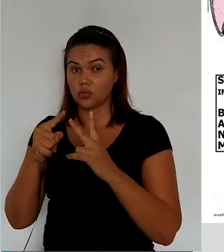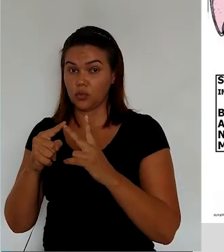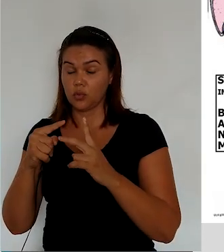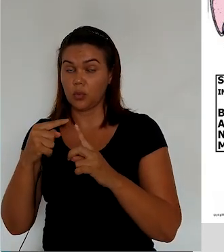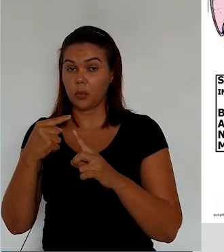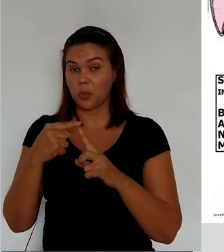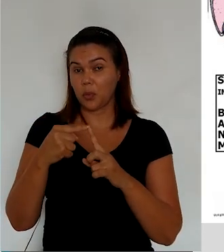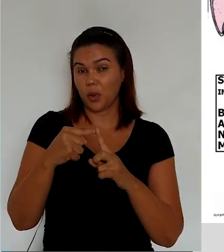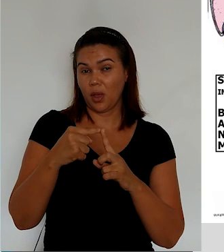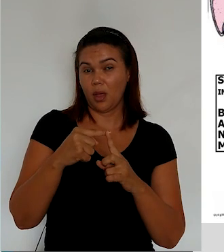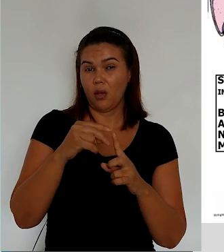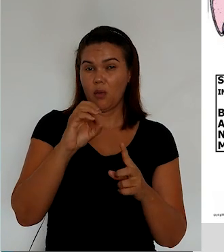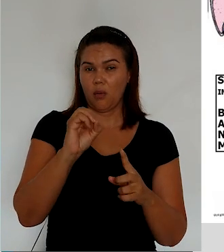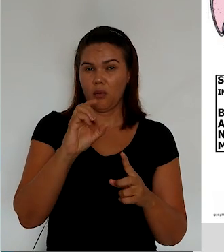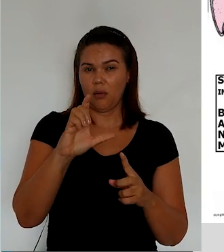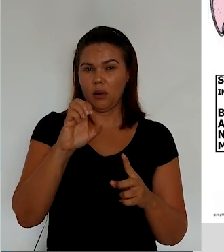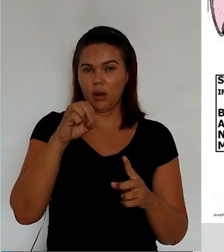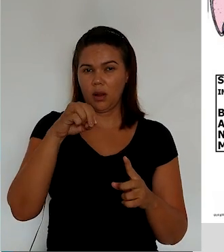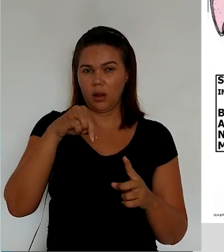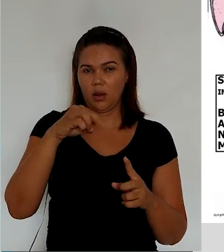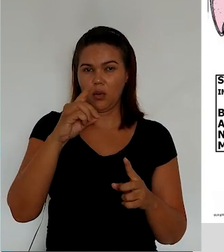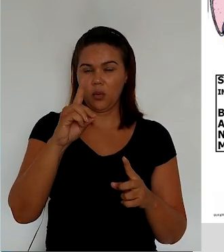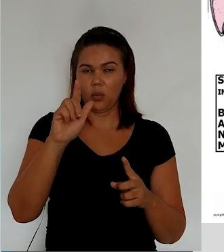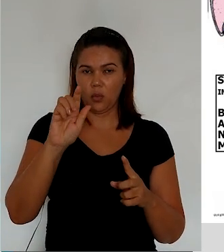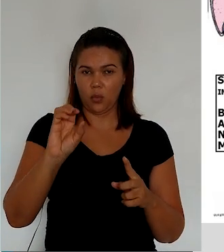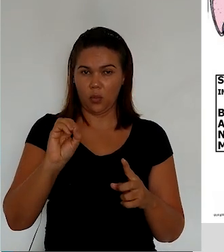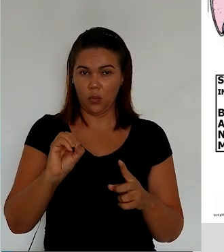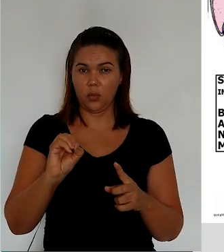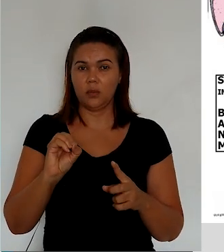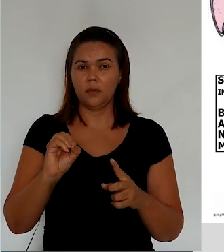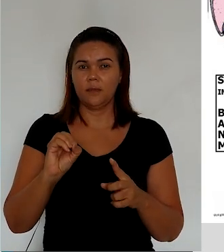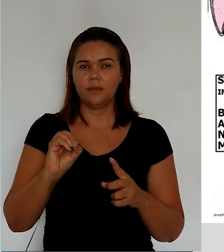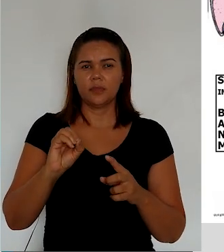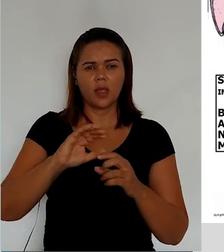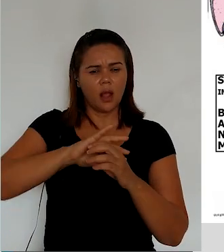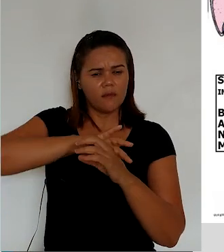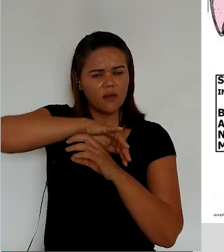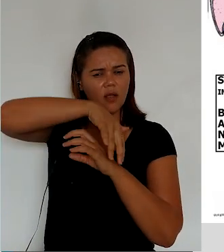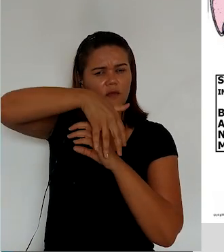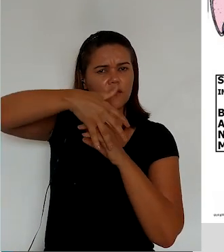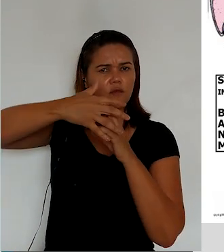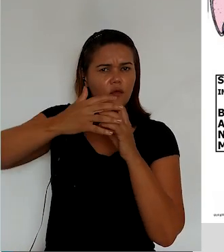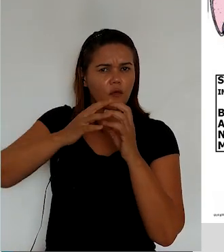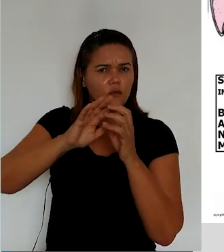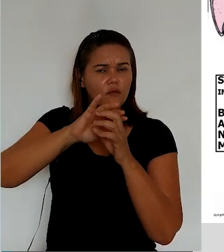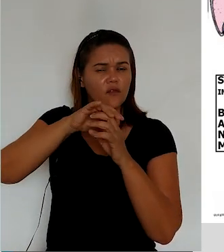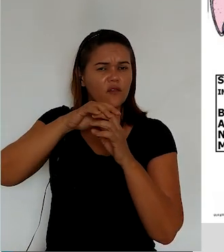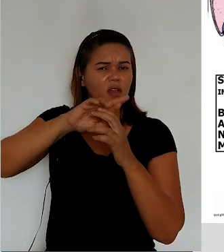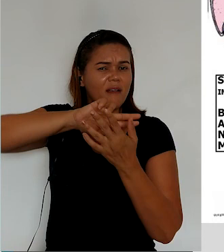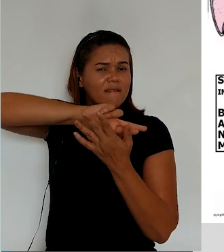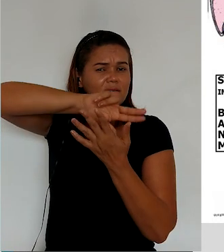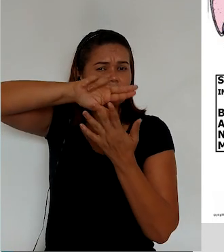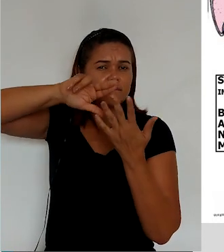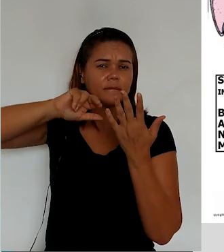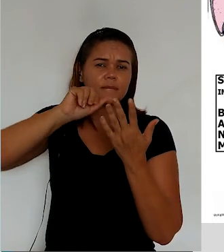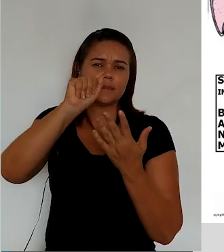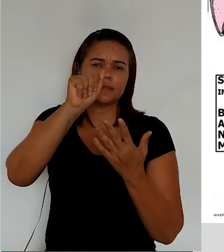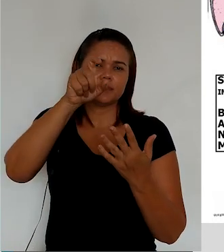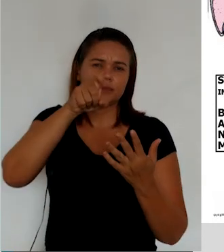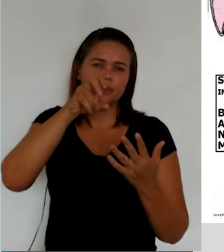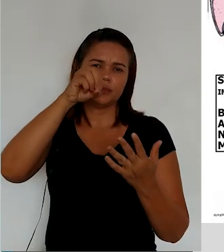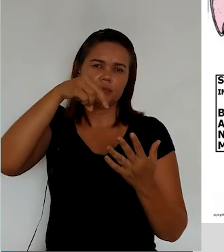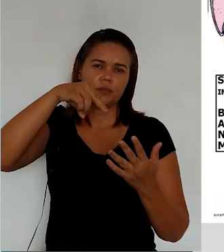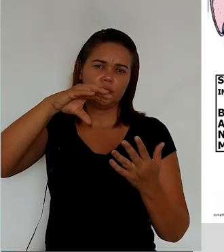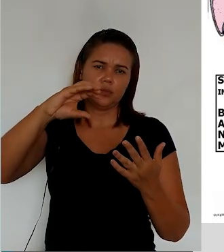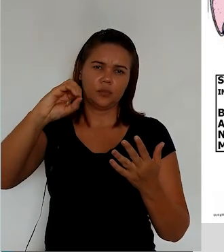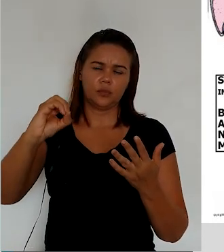são capazes de envolver vários axônios para a mielinização, ao